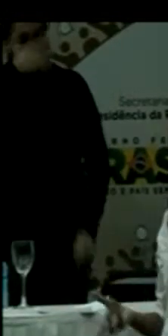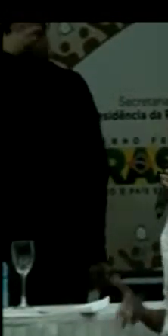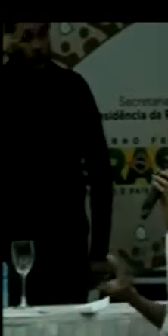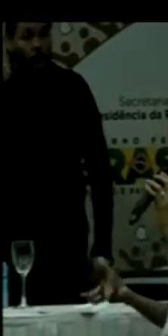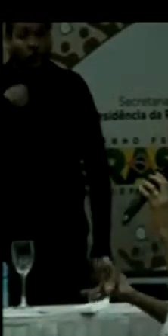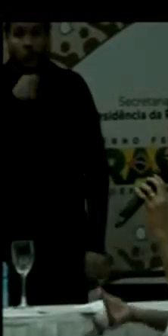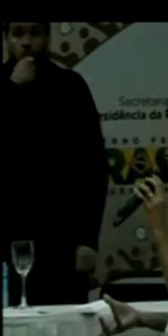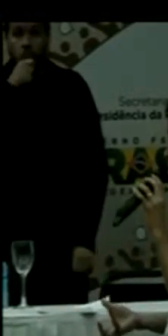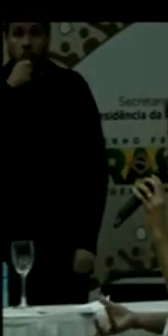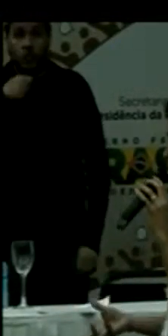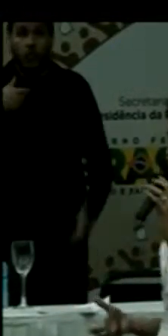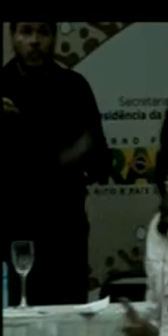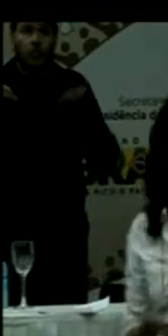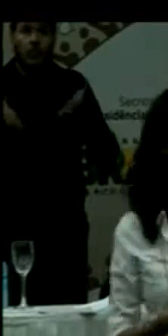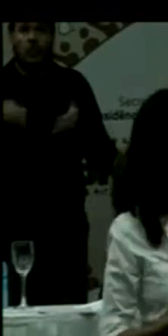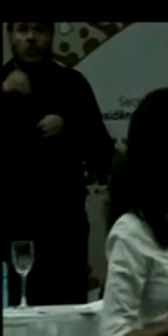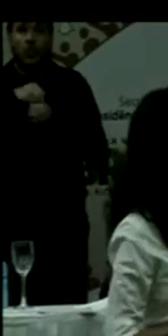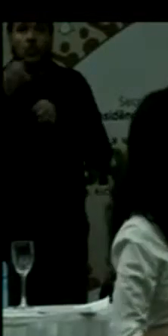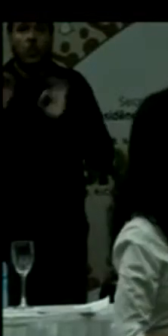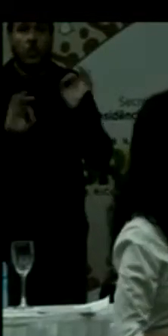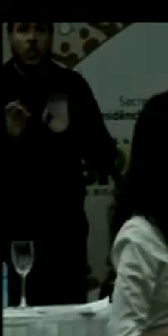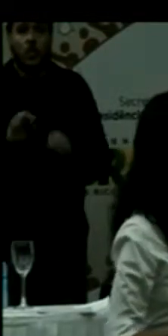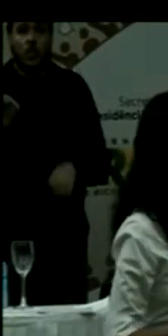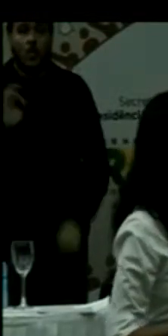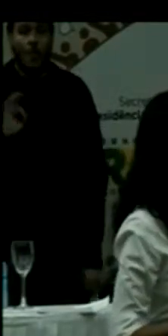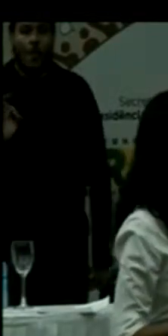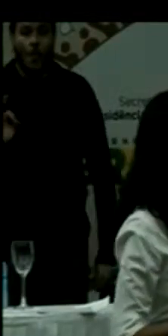que não estão em uma organização,